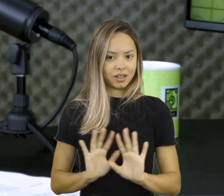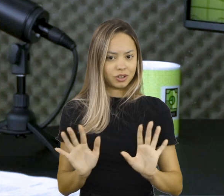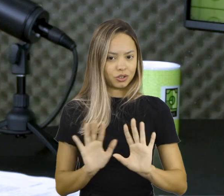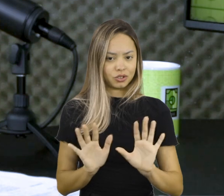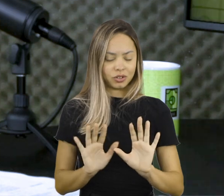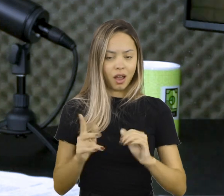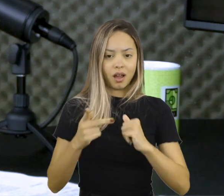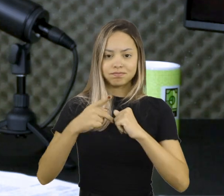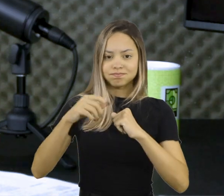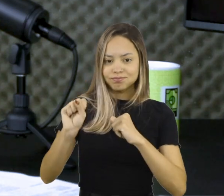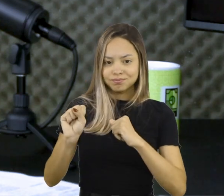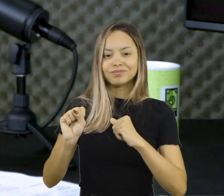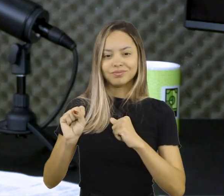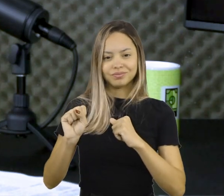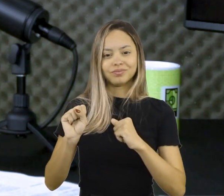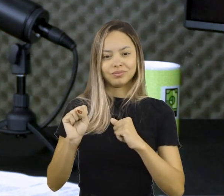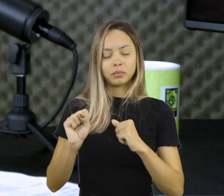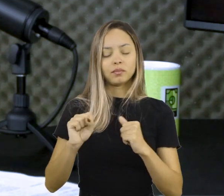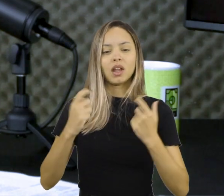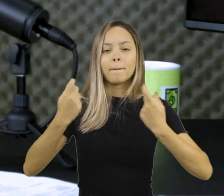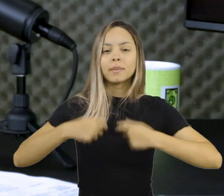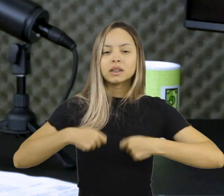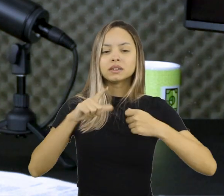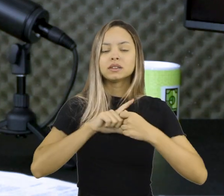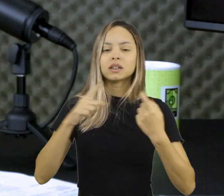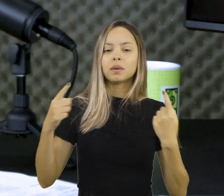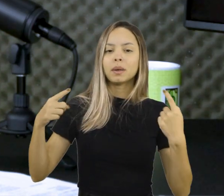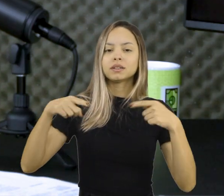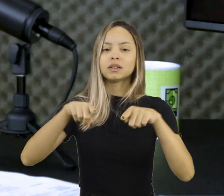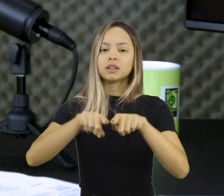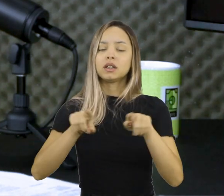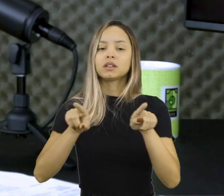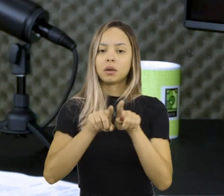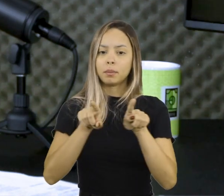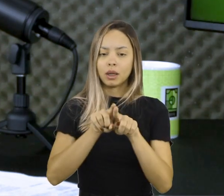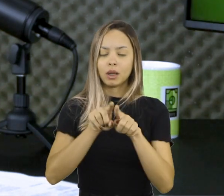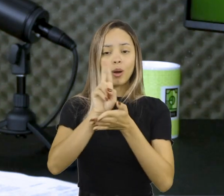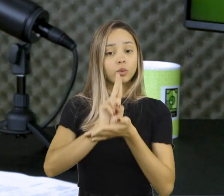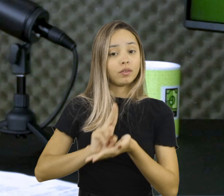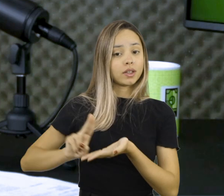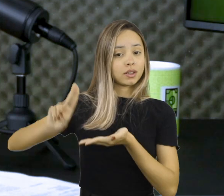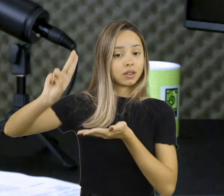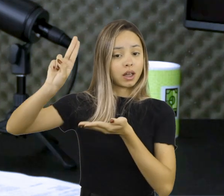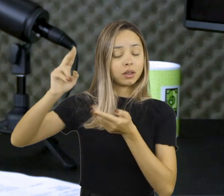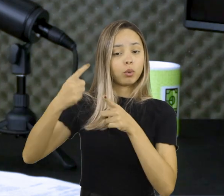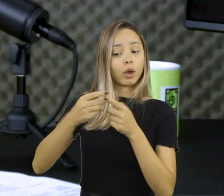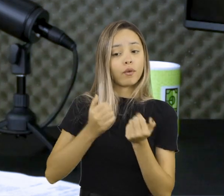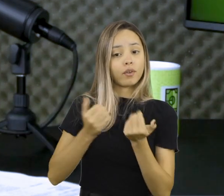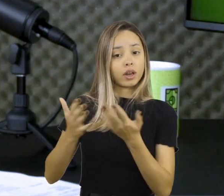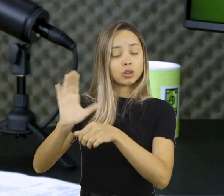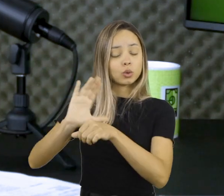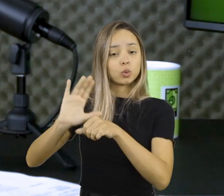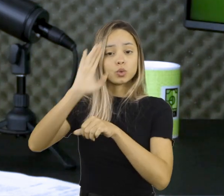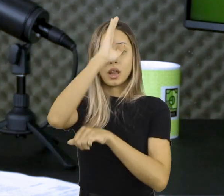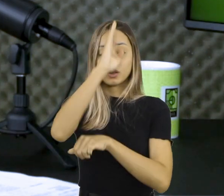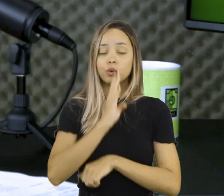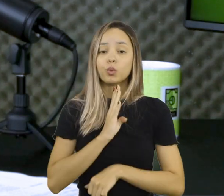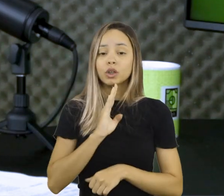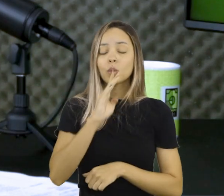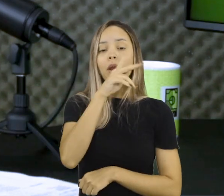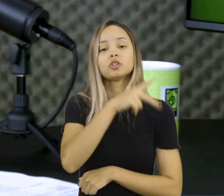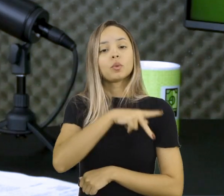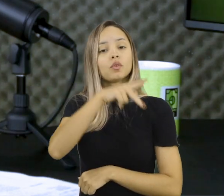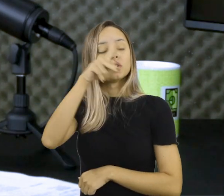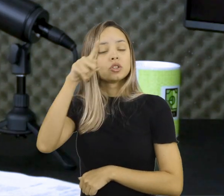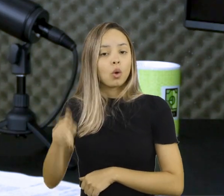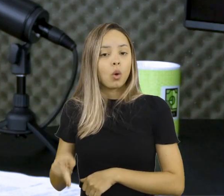eh a gente precisa buscar parceria com as Universidades elas oferecem cursos gratuitos para